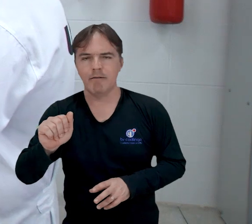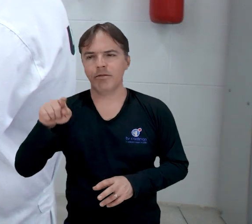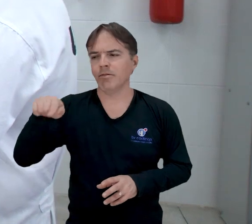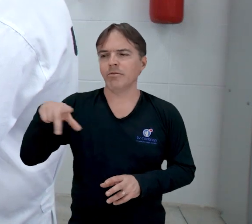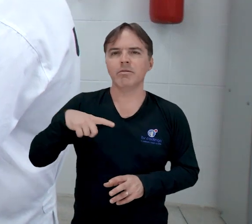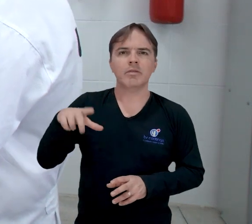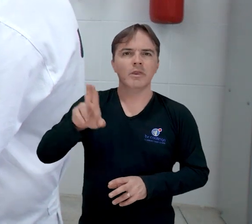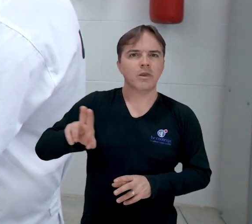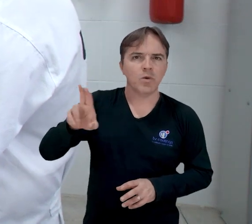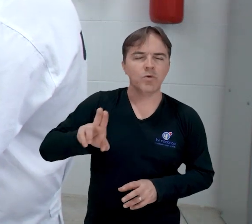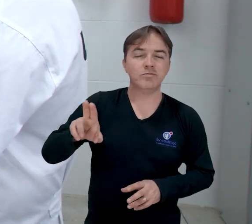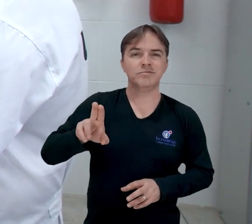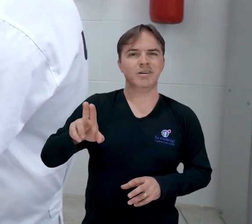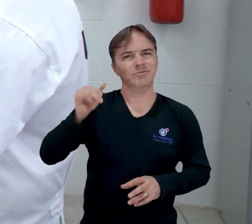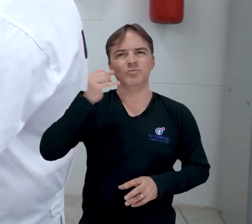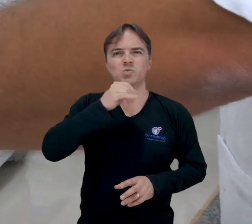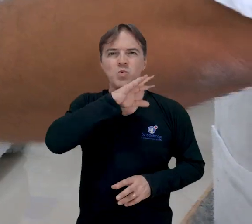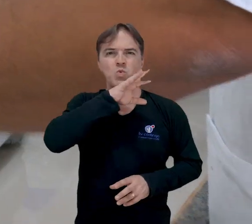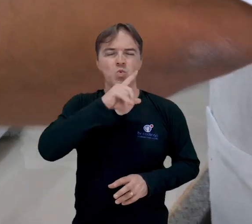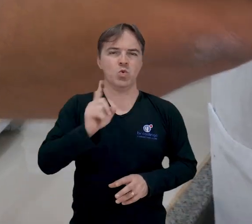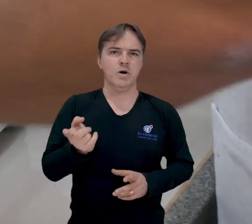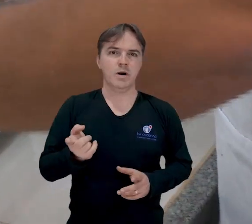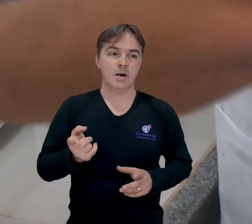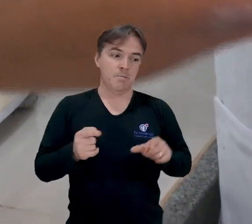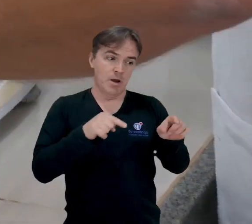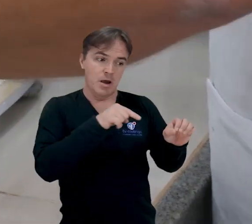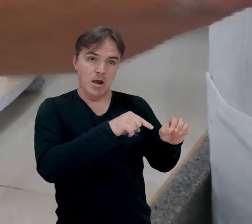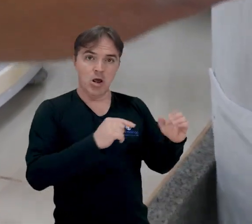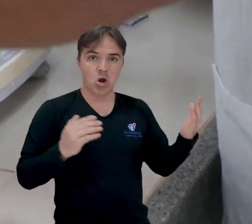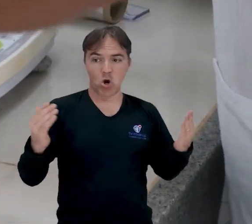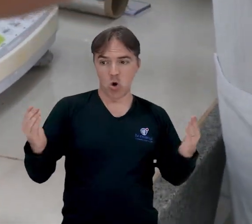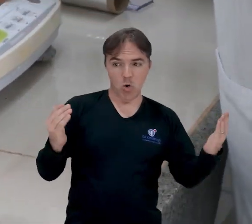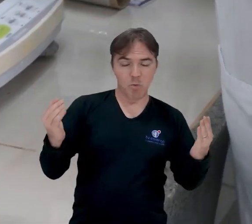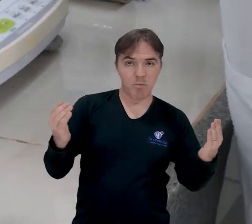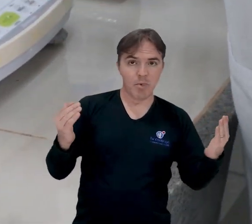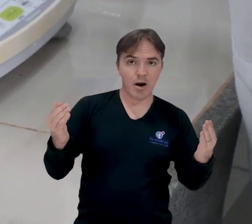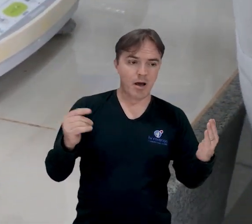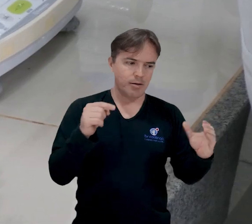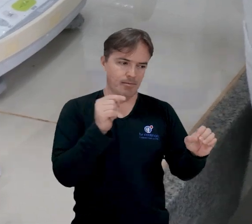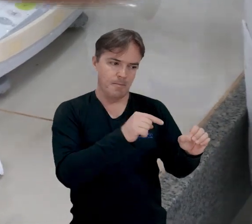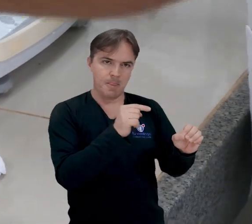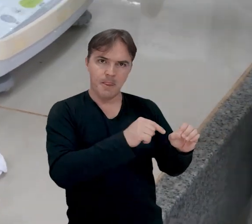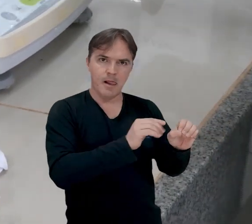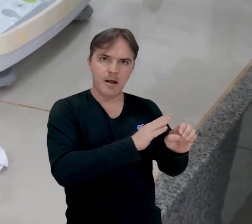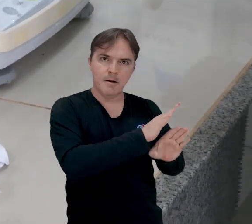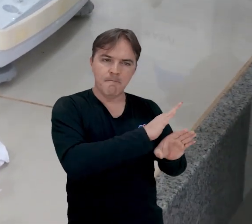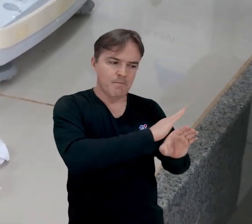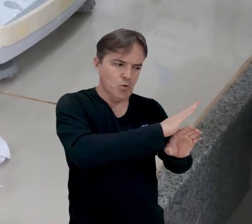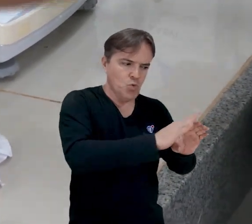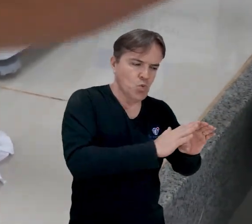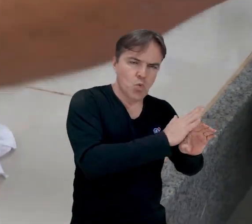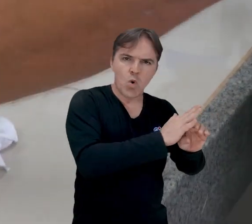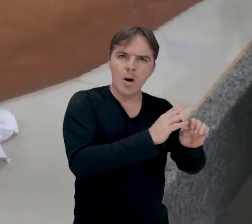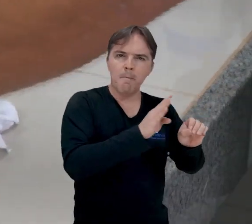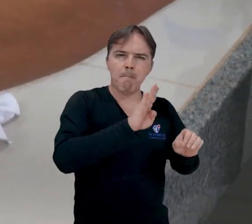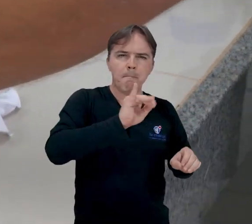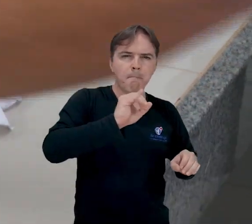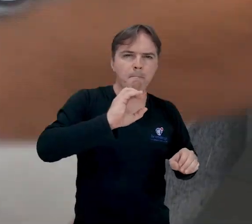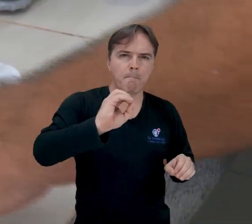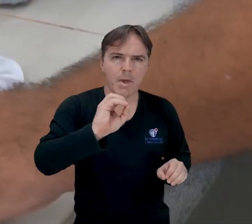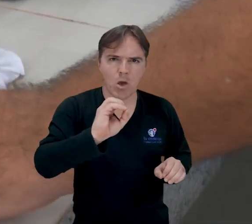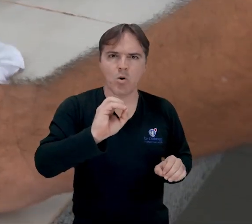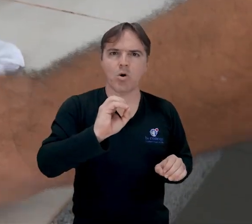promissores. Por exemplo, comparado com uma resina que naturalmente ou corriqueiramente é usado para proteção